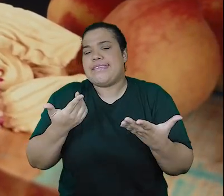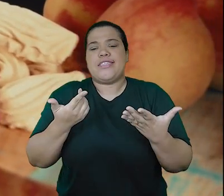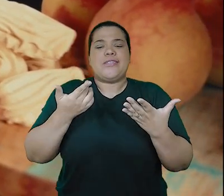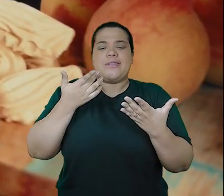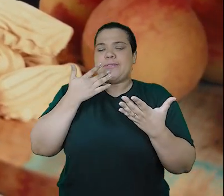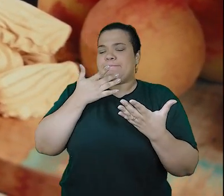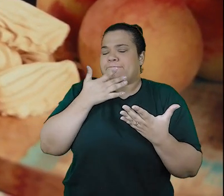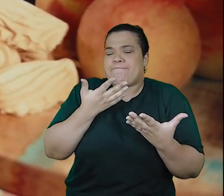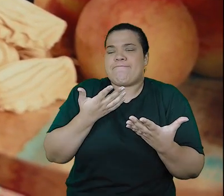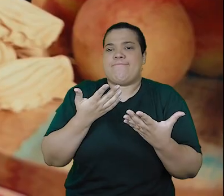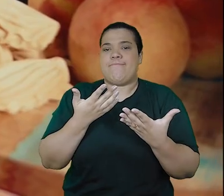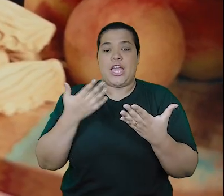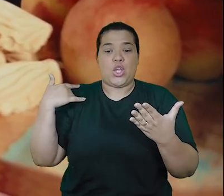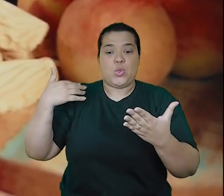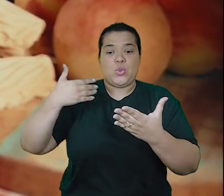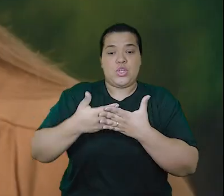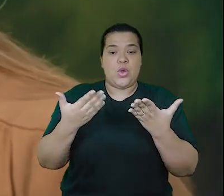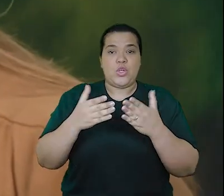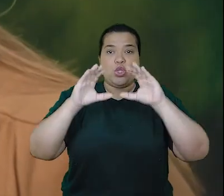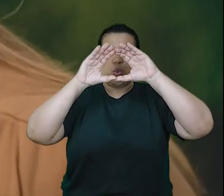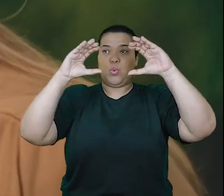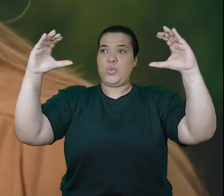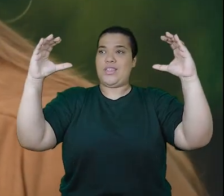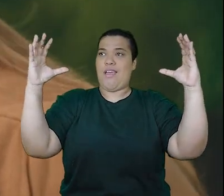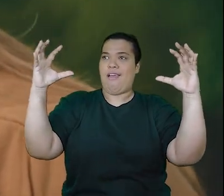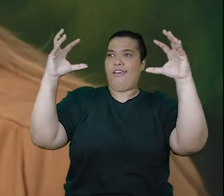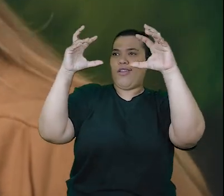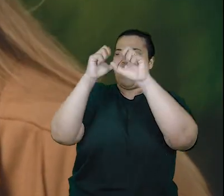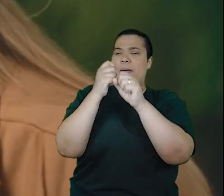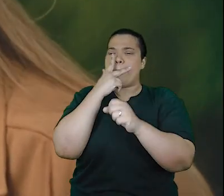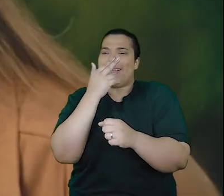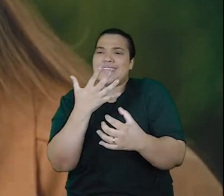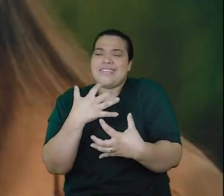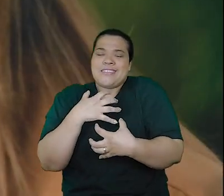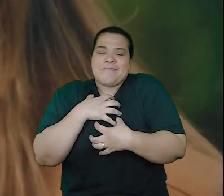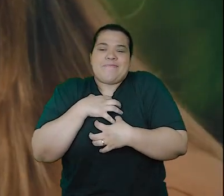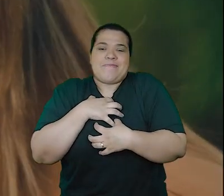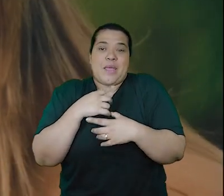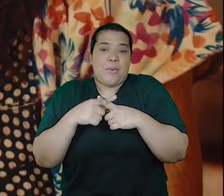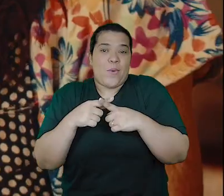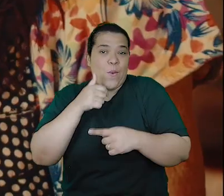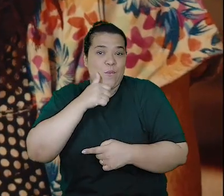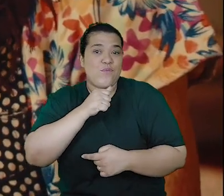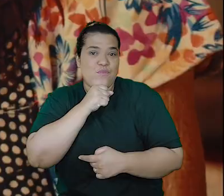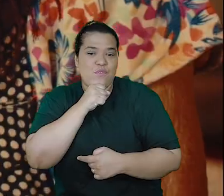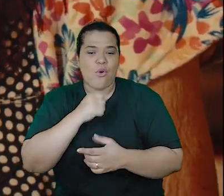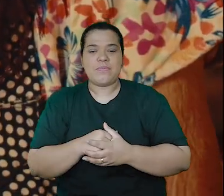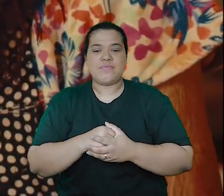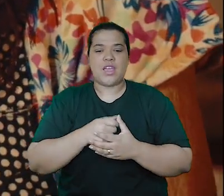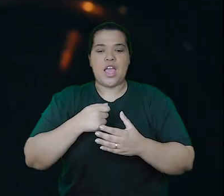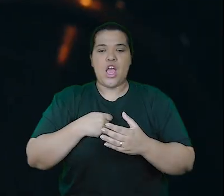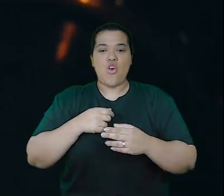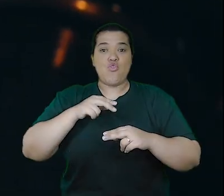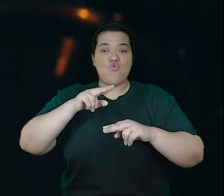E um dia como hoje, que é um dia que as nuvens vão fechando, é um dia de puro afeto para mim, porque era quando a minha nona, eu senti o